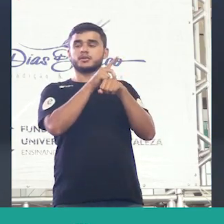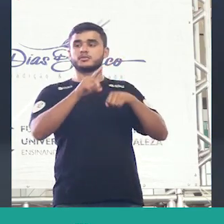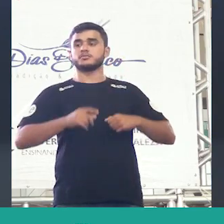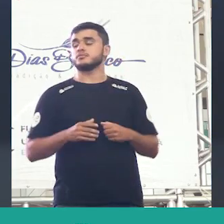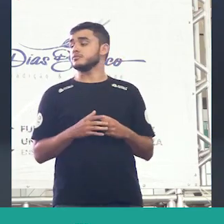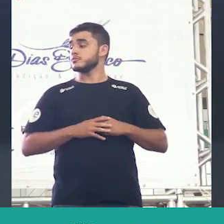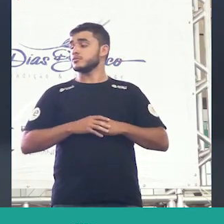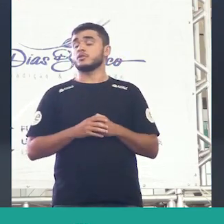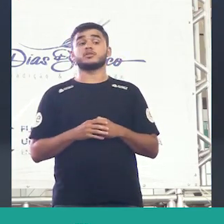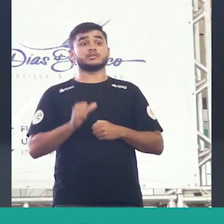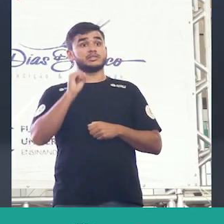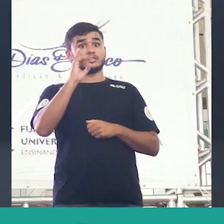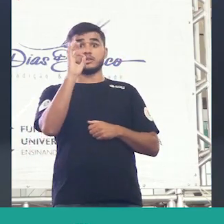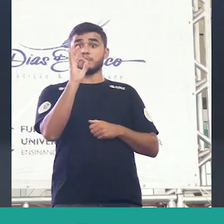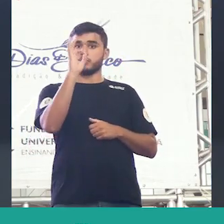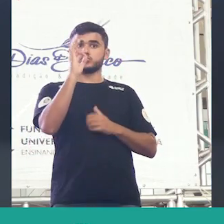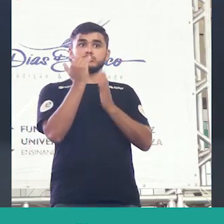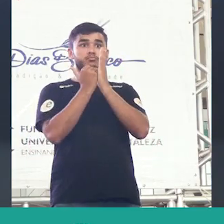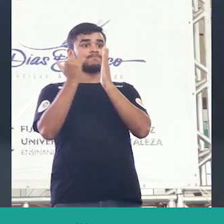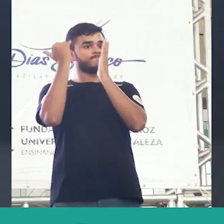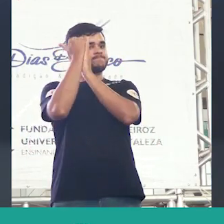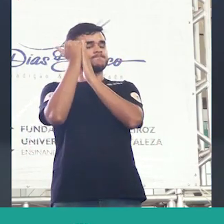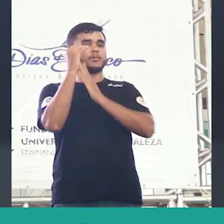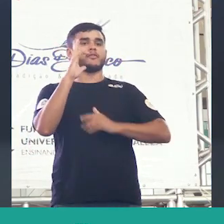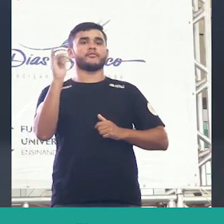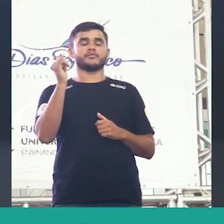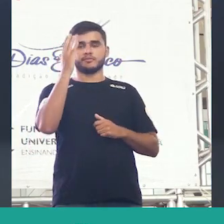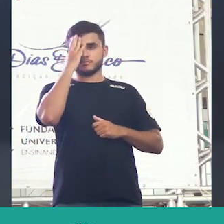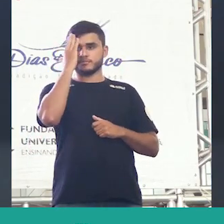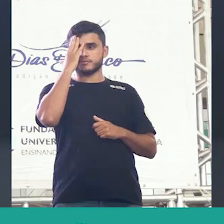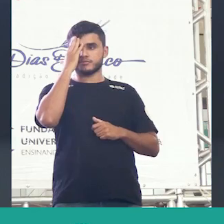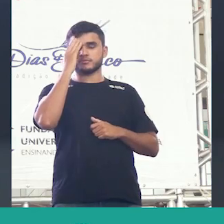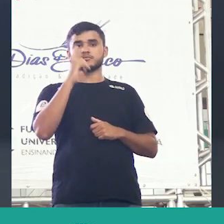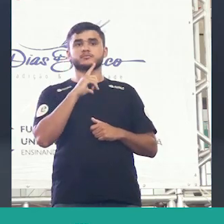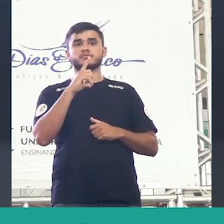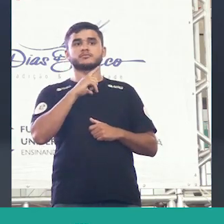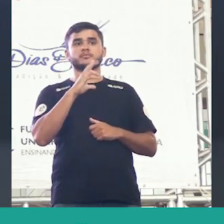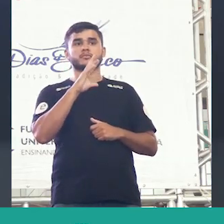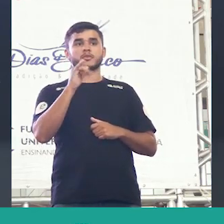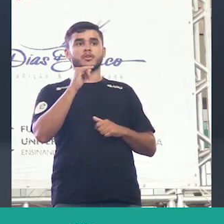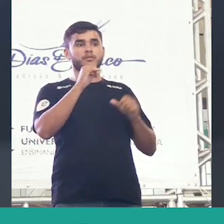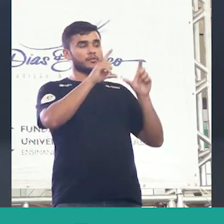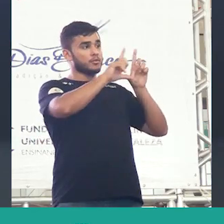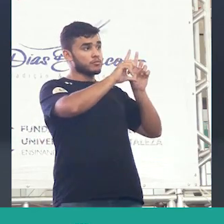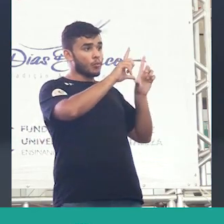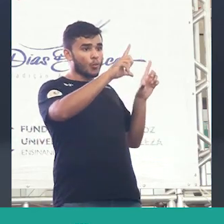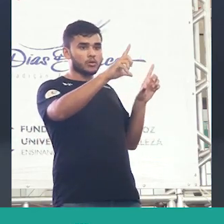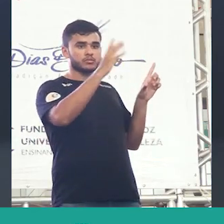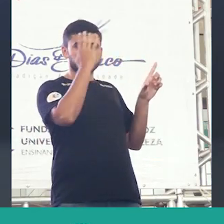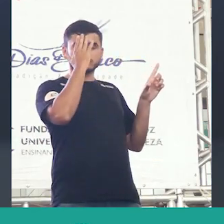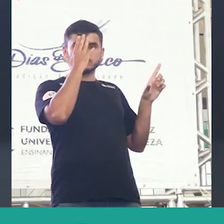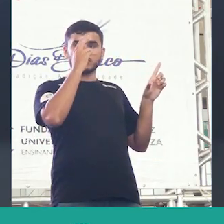Quanto maior a porcentagem, mais transparente é o vidro.